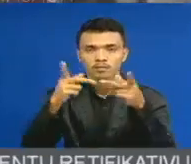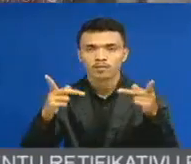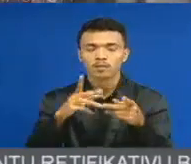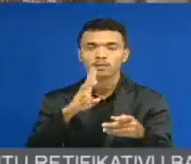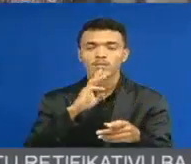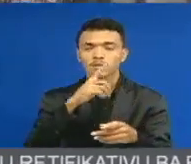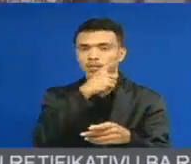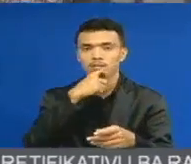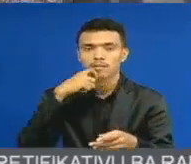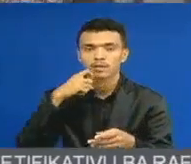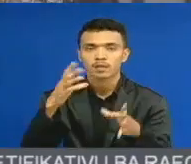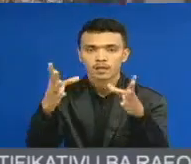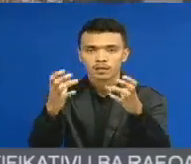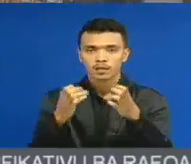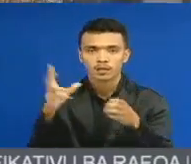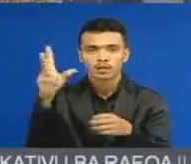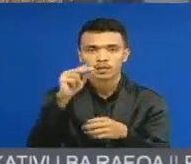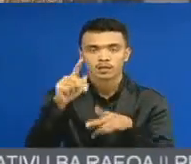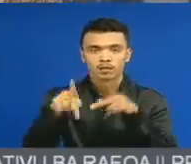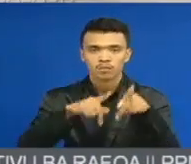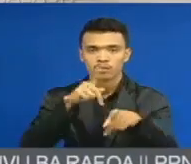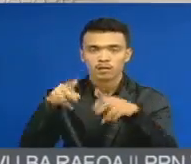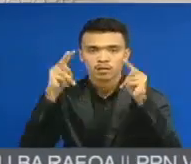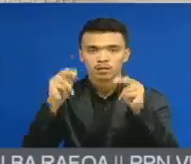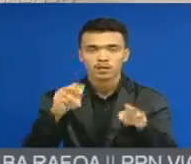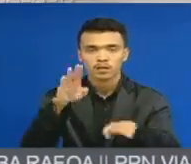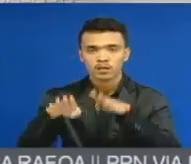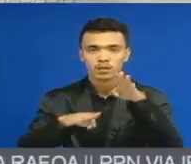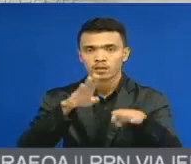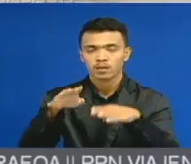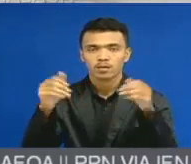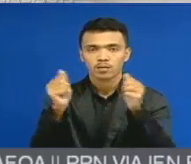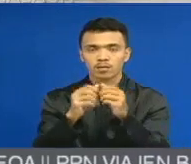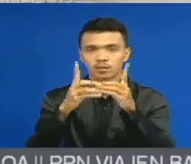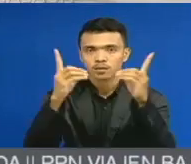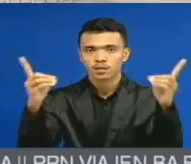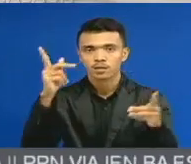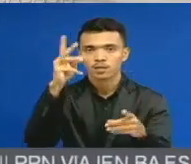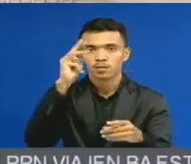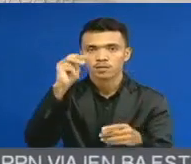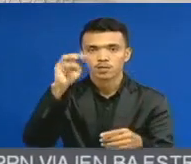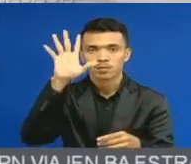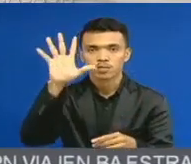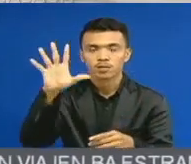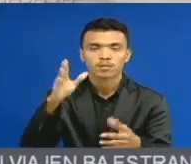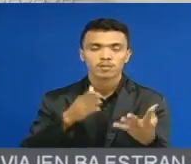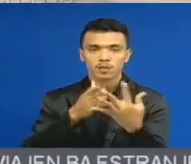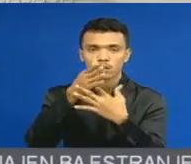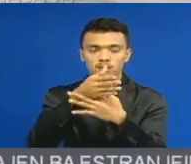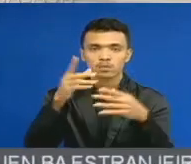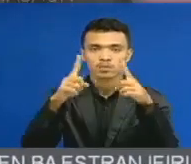ne profunda hakara kalakohi comunidade sira tem que la oho distancia quilômetro lima resin maka foi acessa